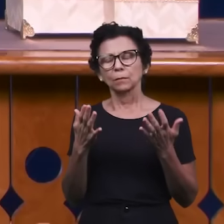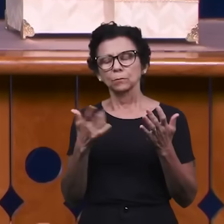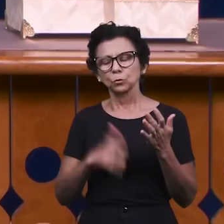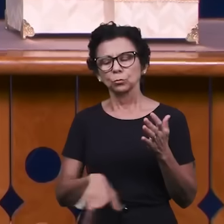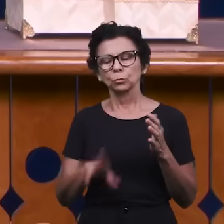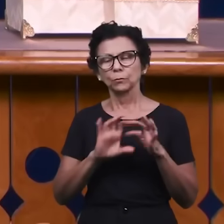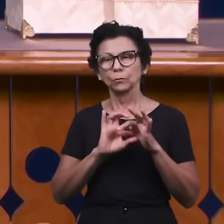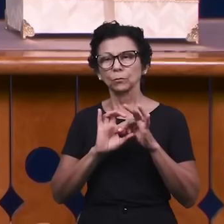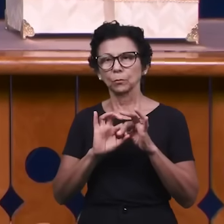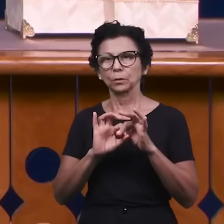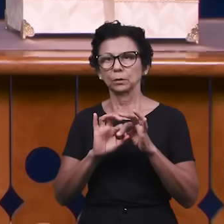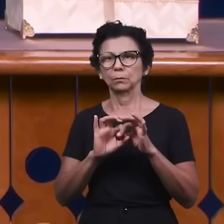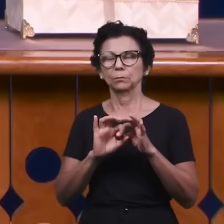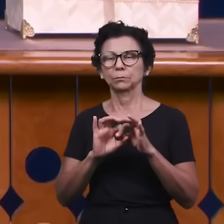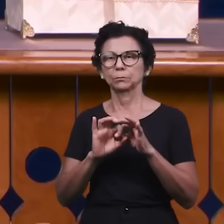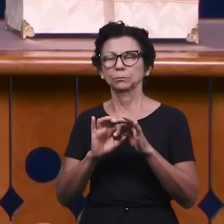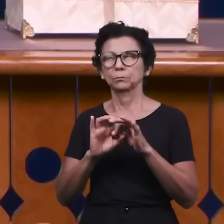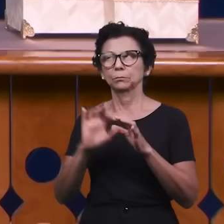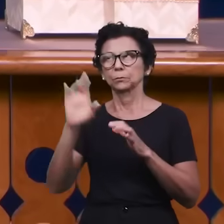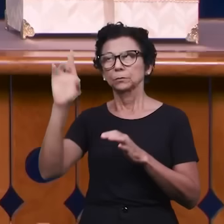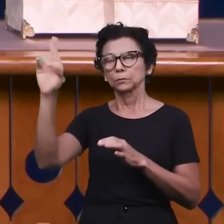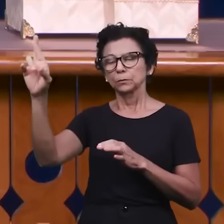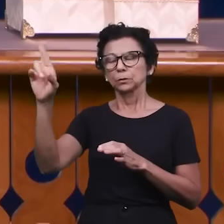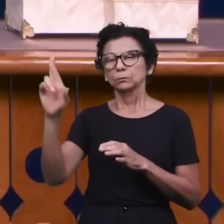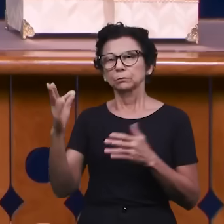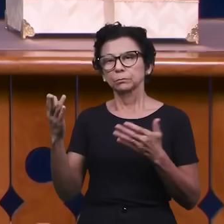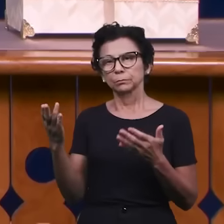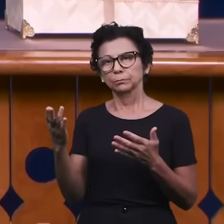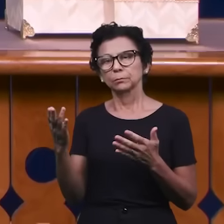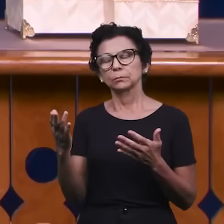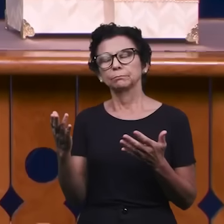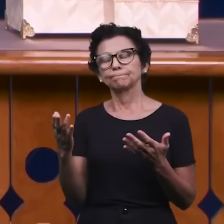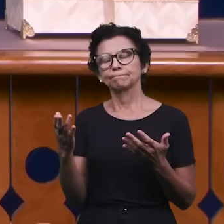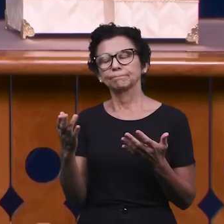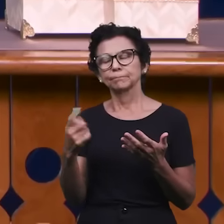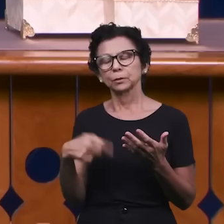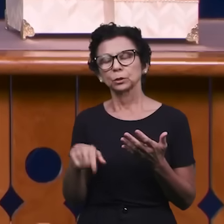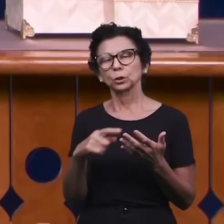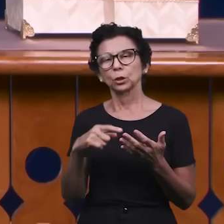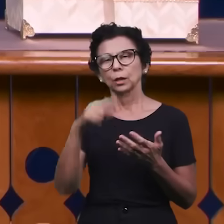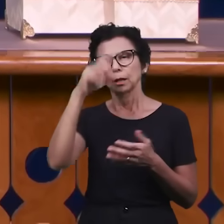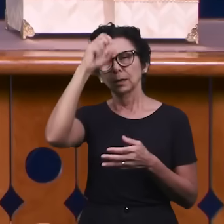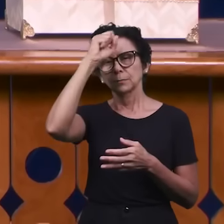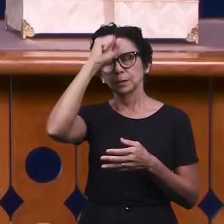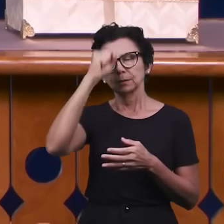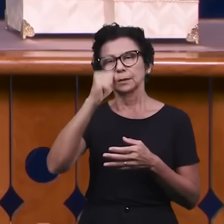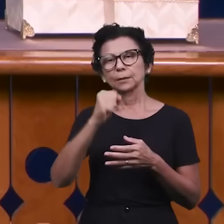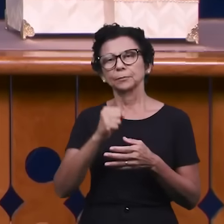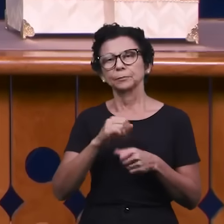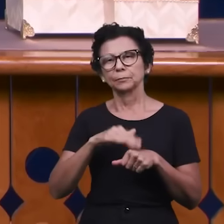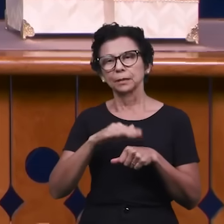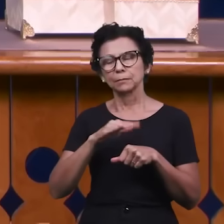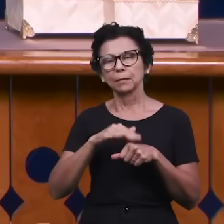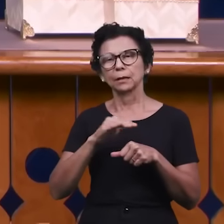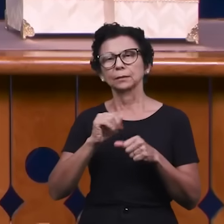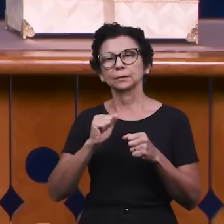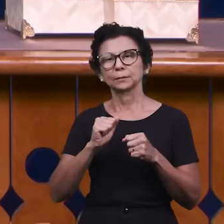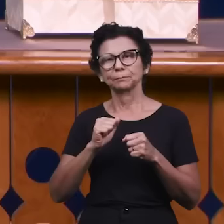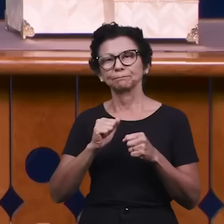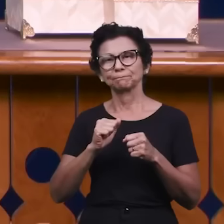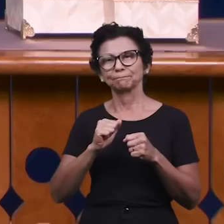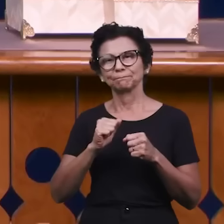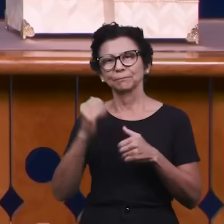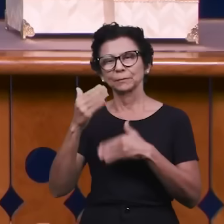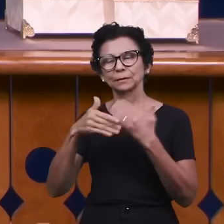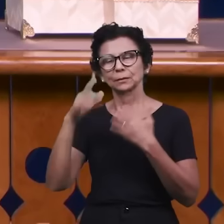comunhão com o Senhor e que assim possamos aprender mais do Senhor. Estende as Tuas